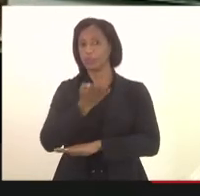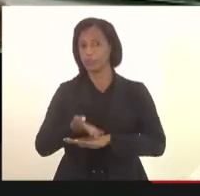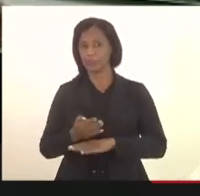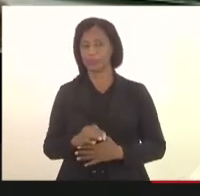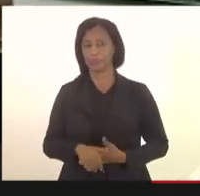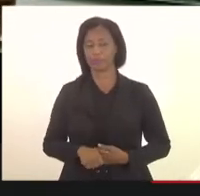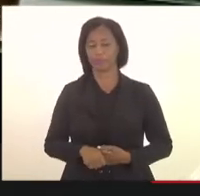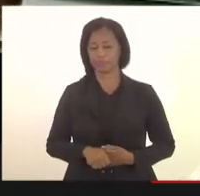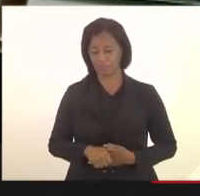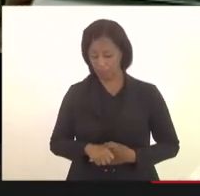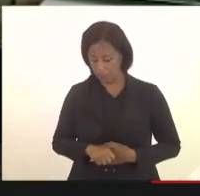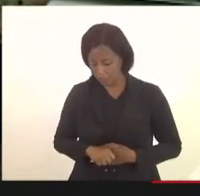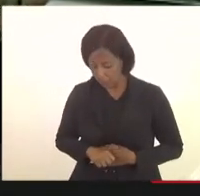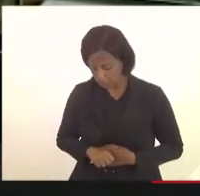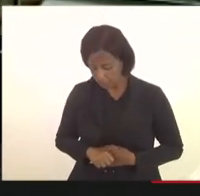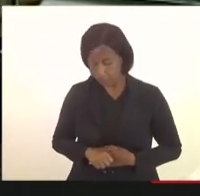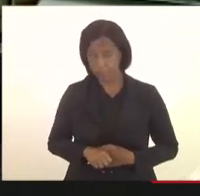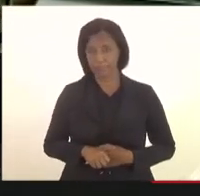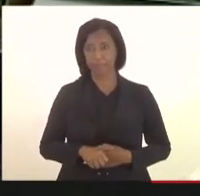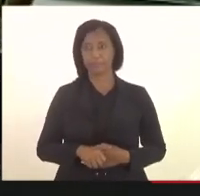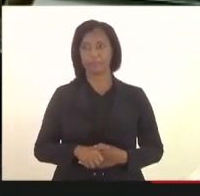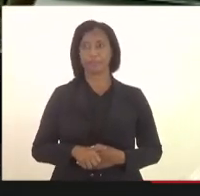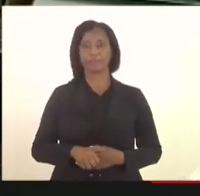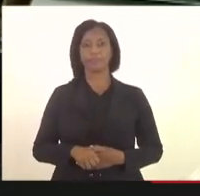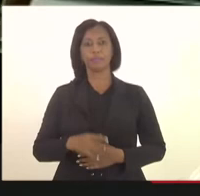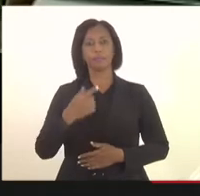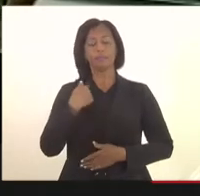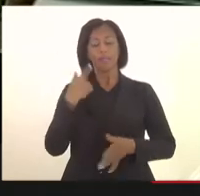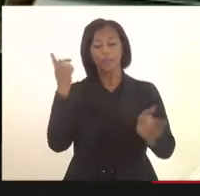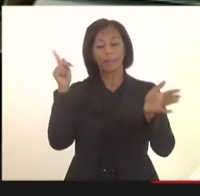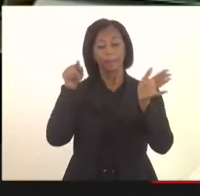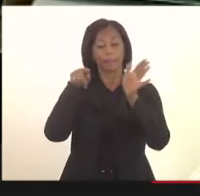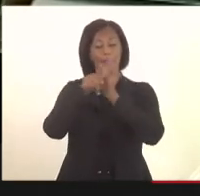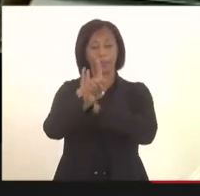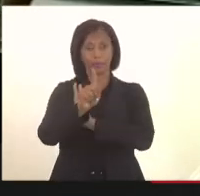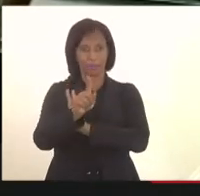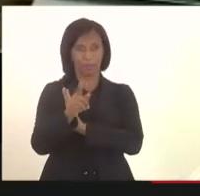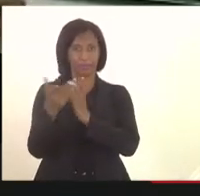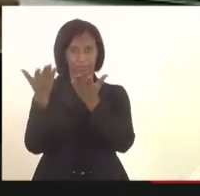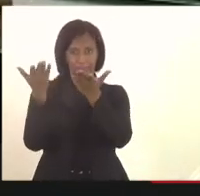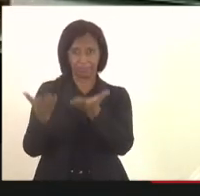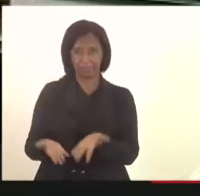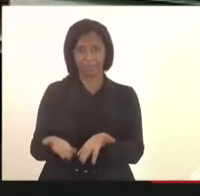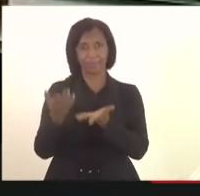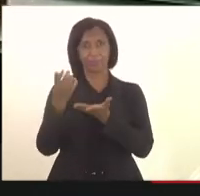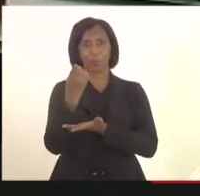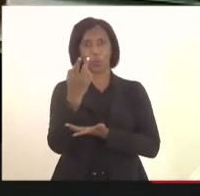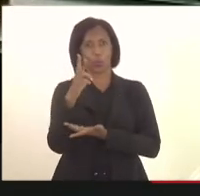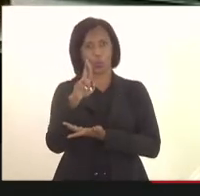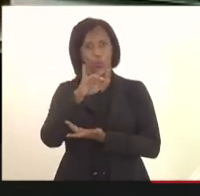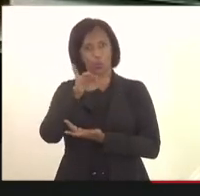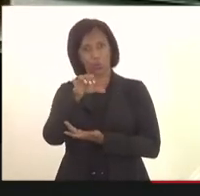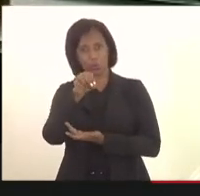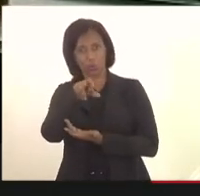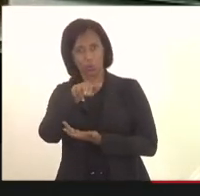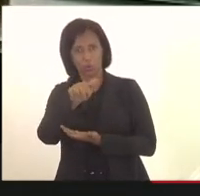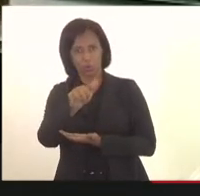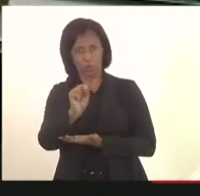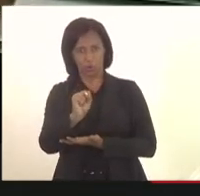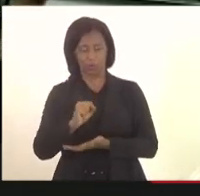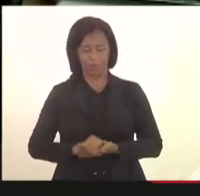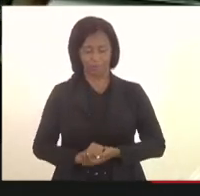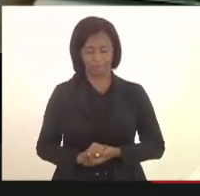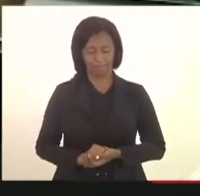Então, eu perguntaria à Vossa Senhoria, doutor Jonas Castro, se